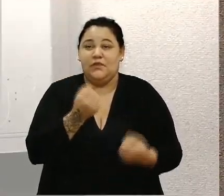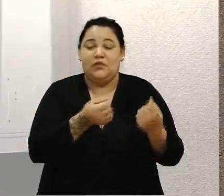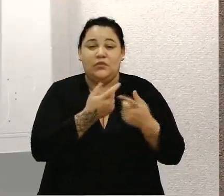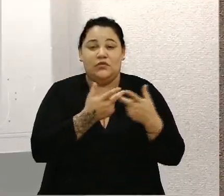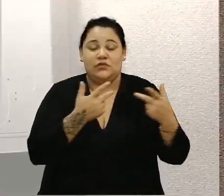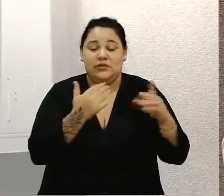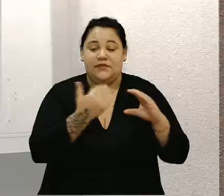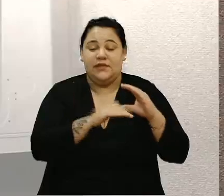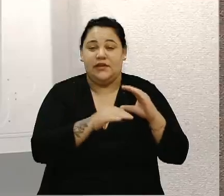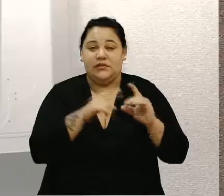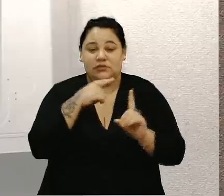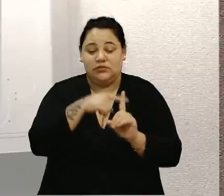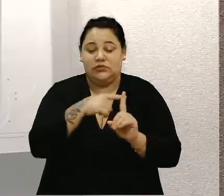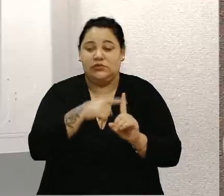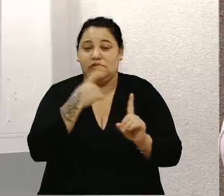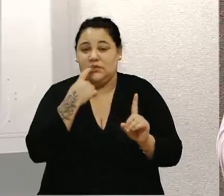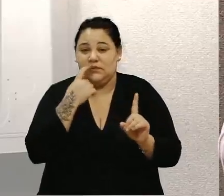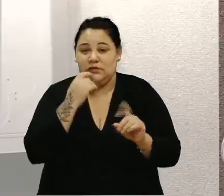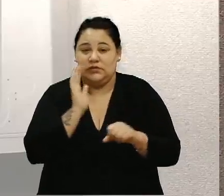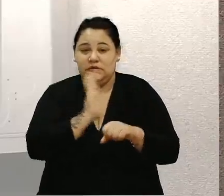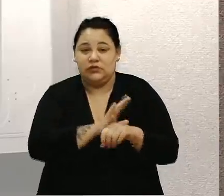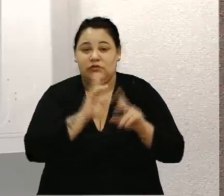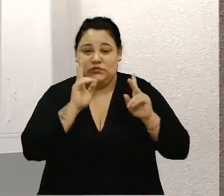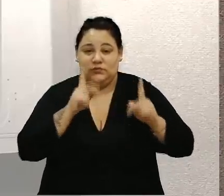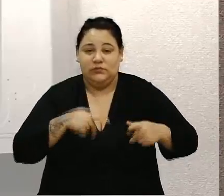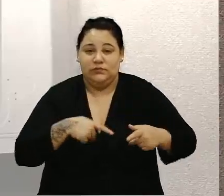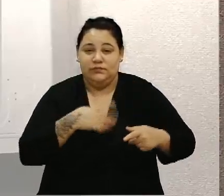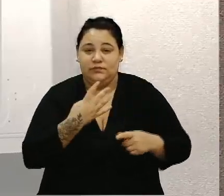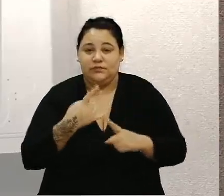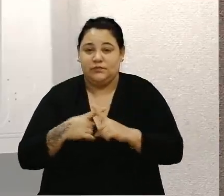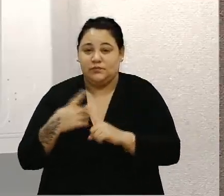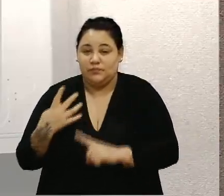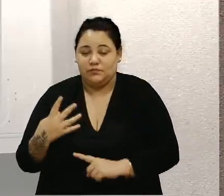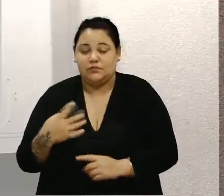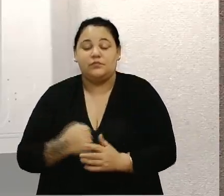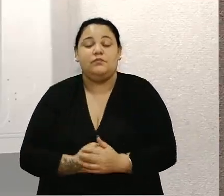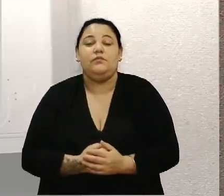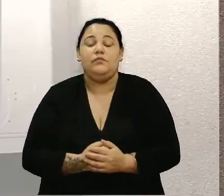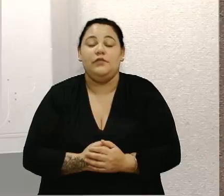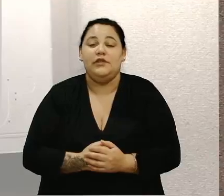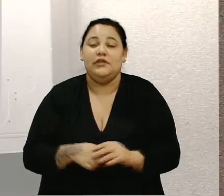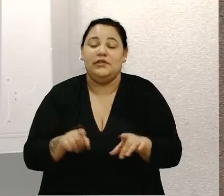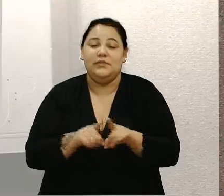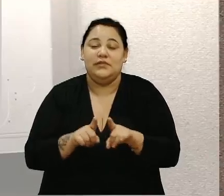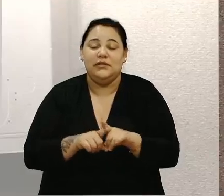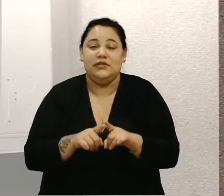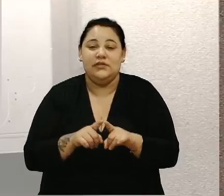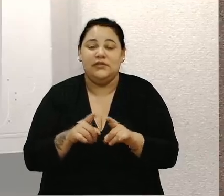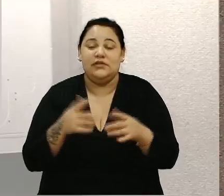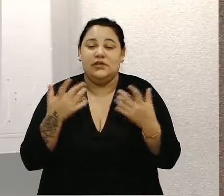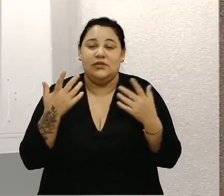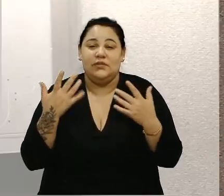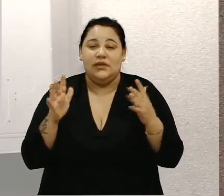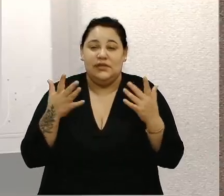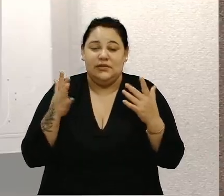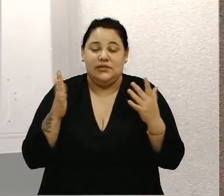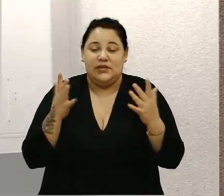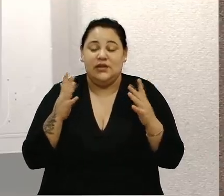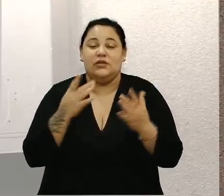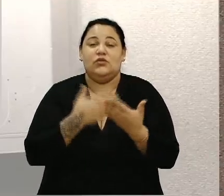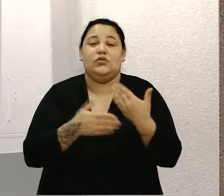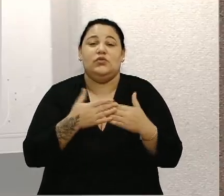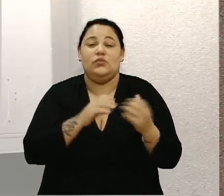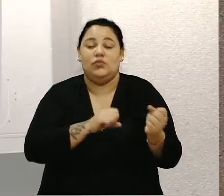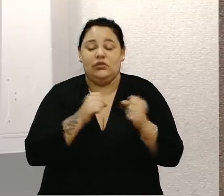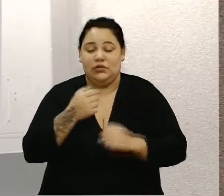através da ajuda humanitária 4x4. E parabenizar todo o poder público se envolveu, tanto